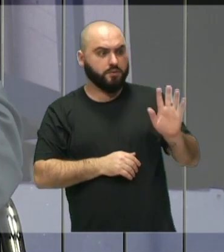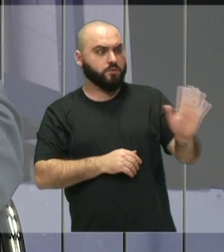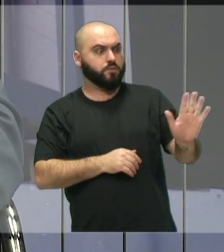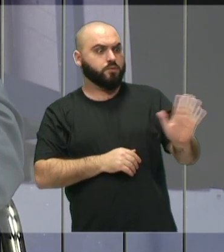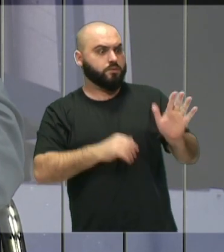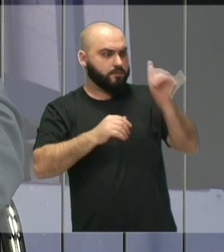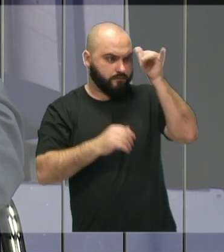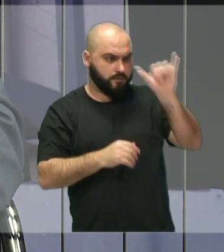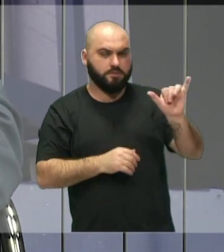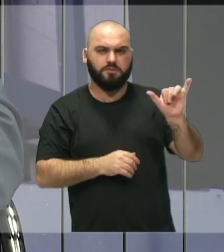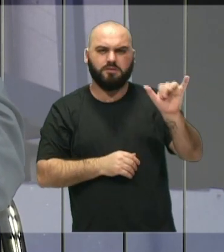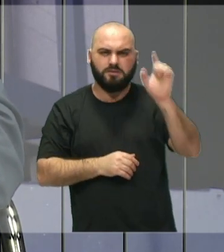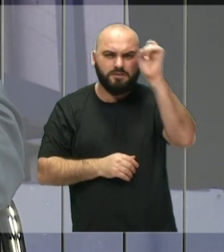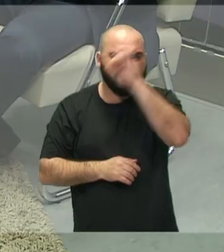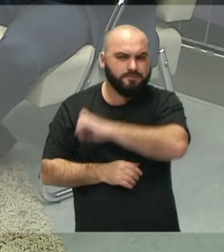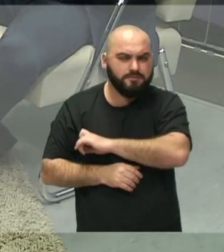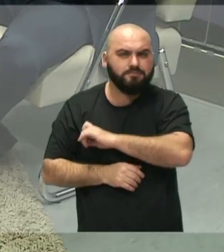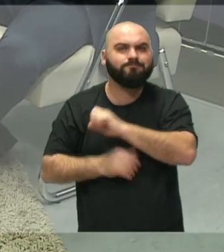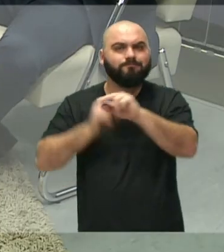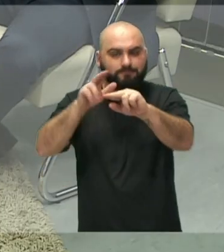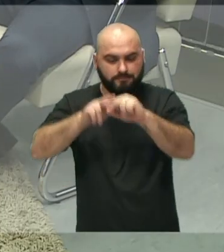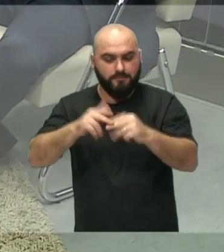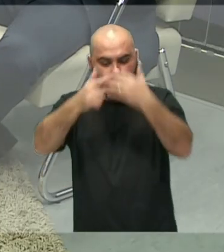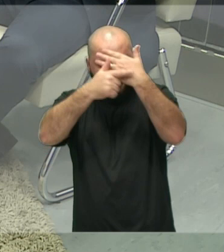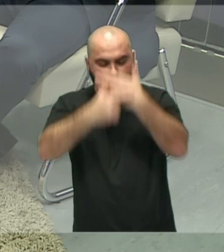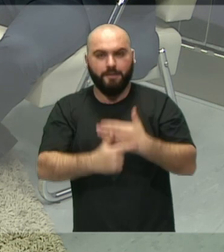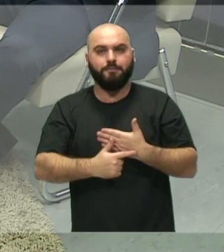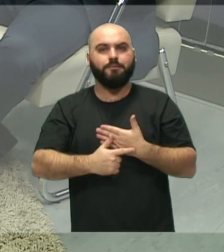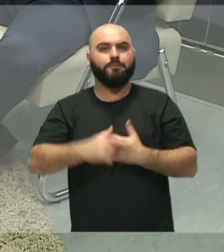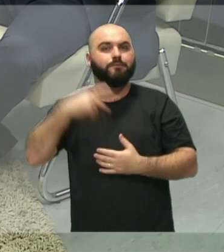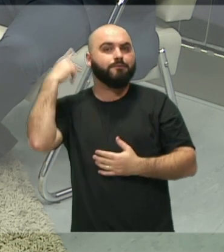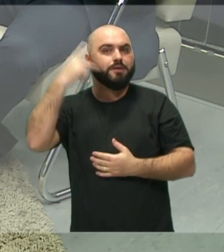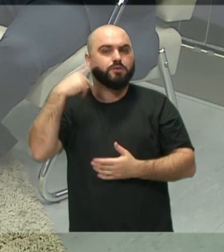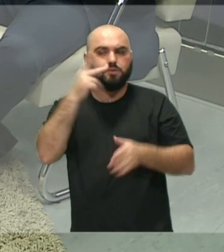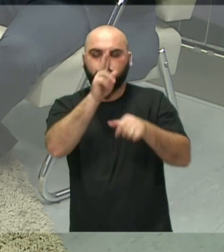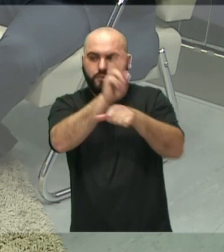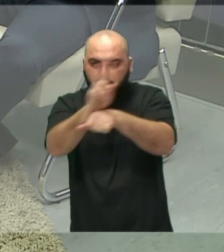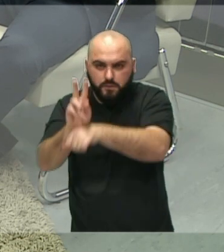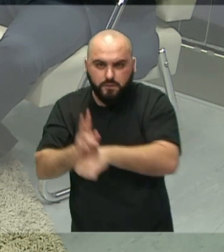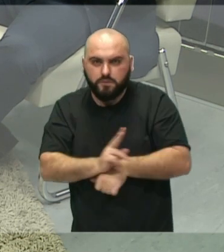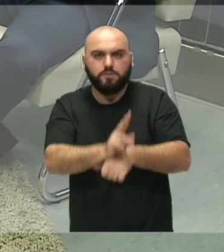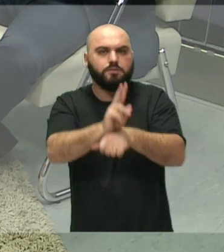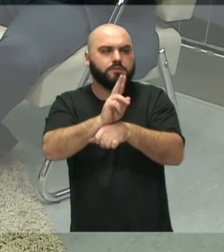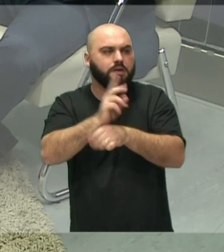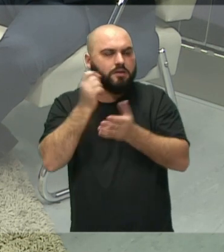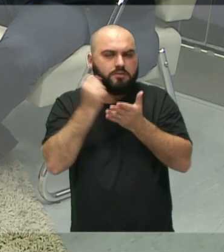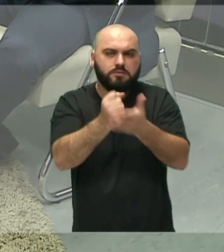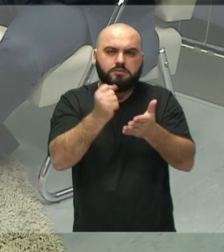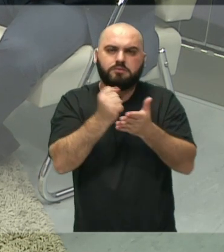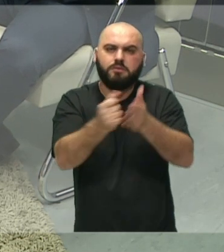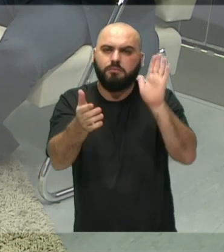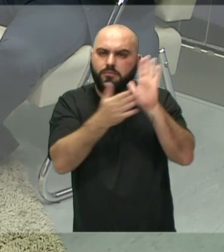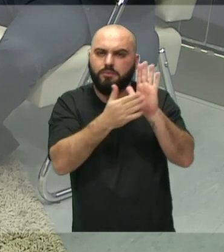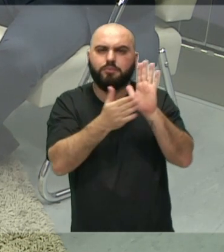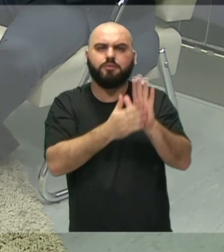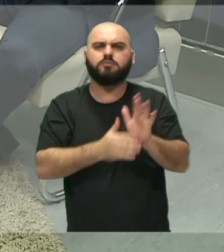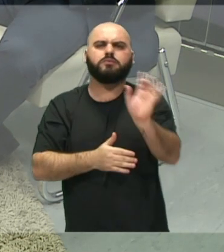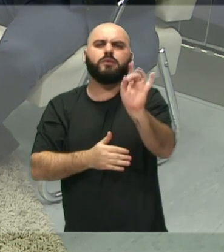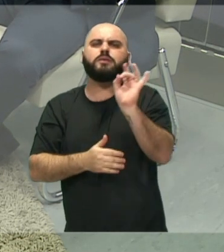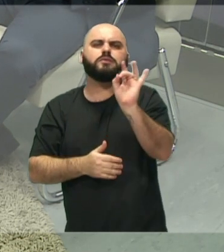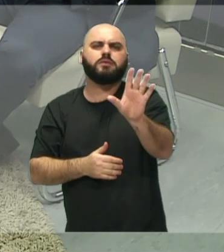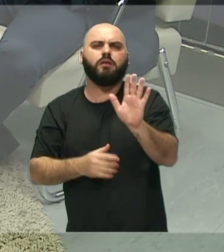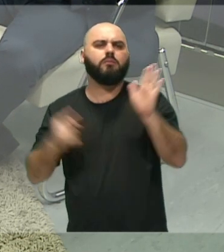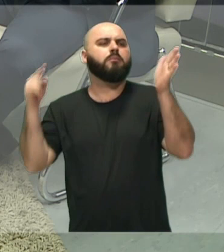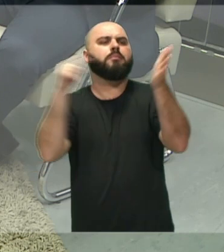são detalhes que é o papel do vereador também fiscalizar de forma produtiva, de trazer uma proposta também. Não é só fazer